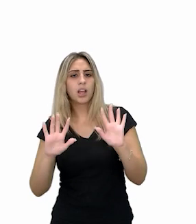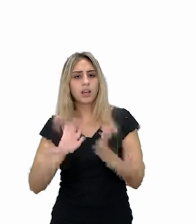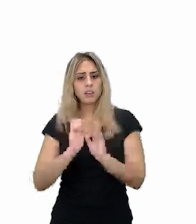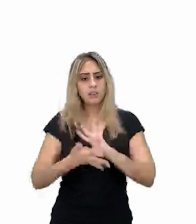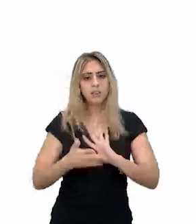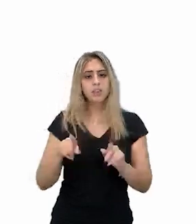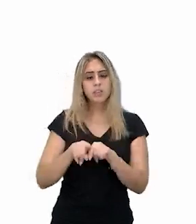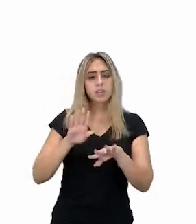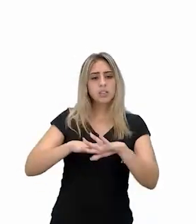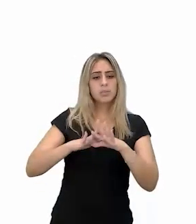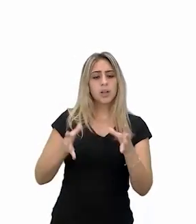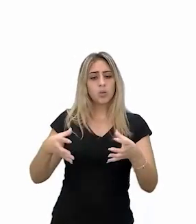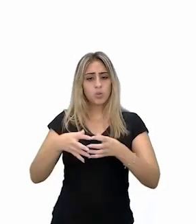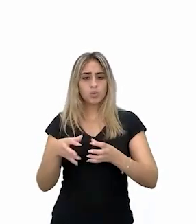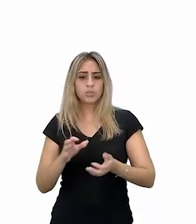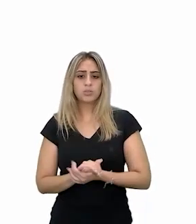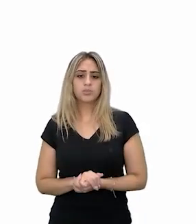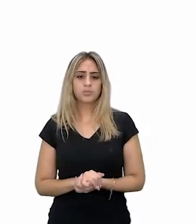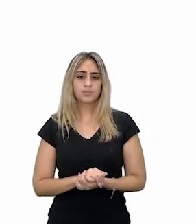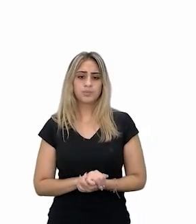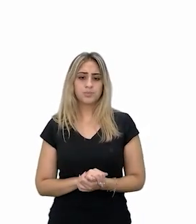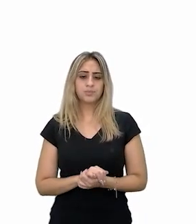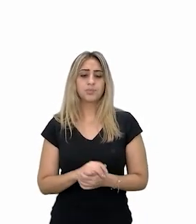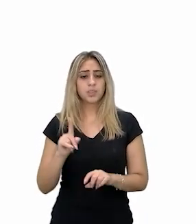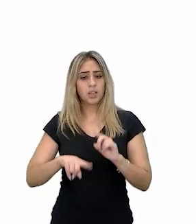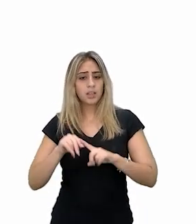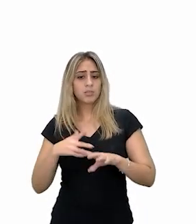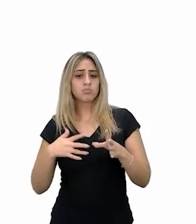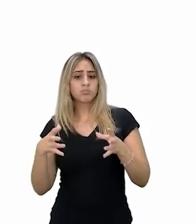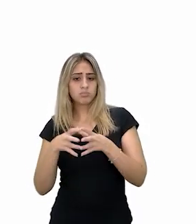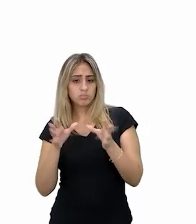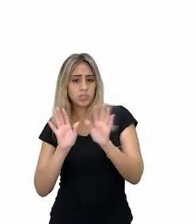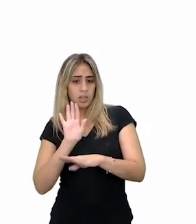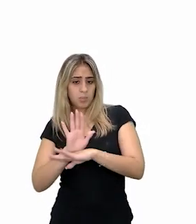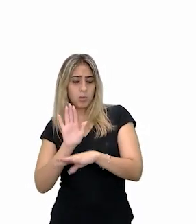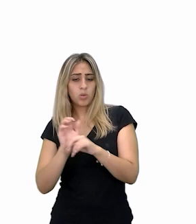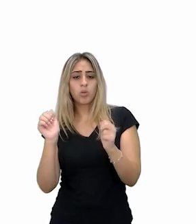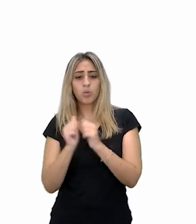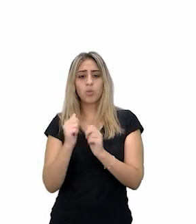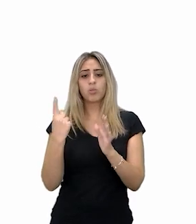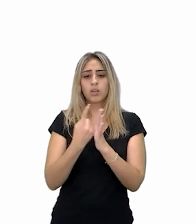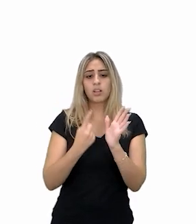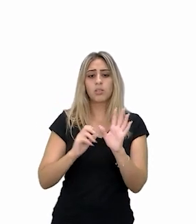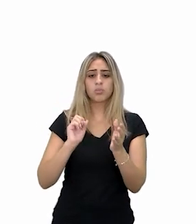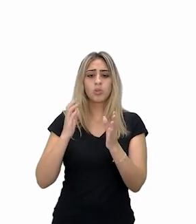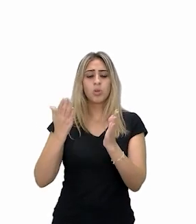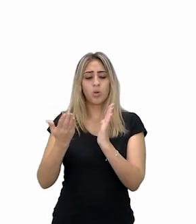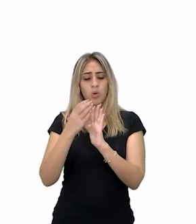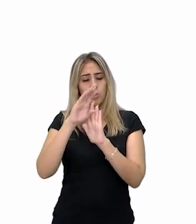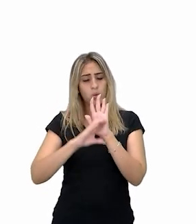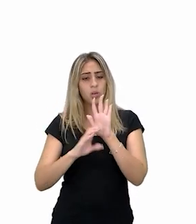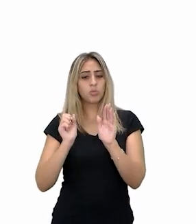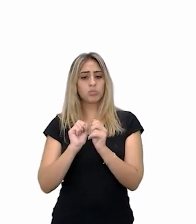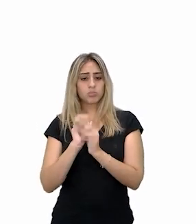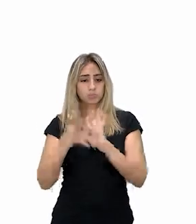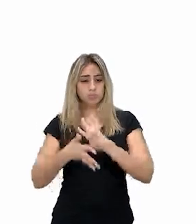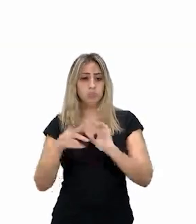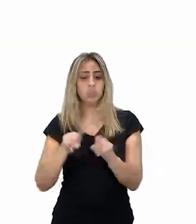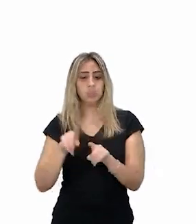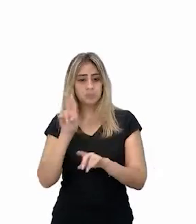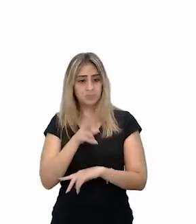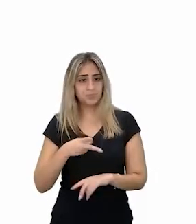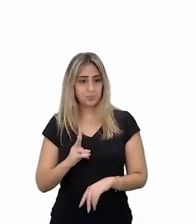algum trabalho aí de conjunto? E materiais de apoio, como caderno Currículo em Ação, né? Então, aí, continuando,